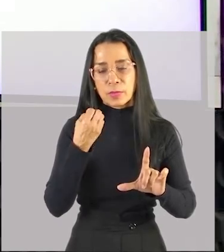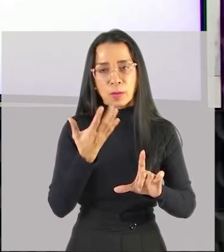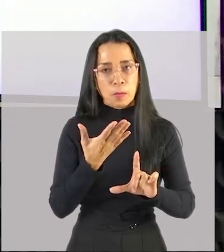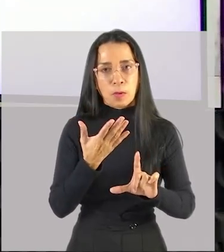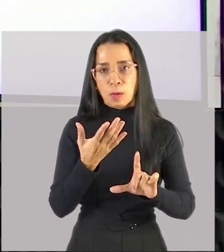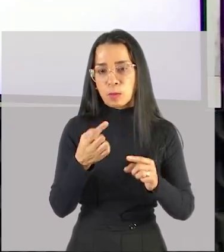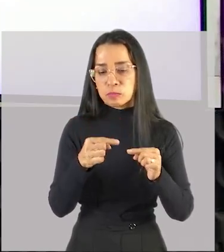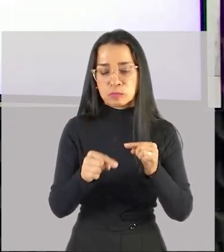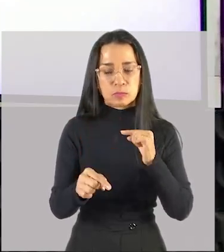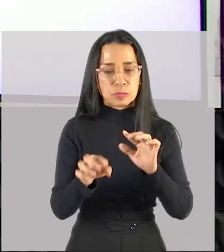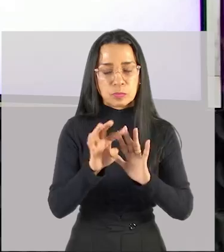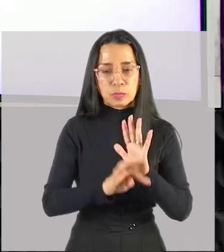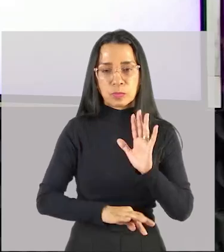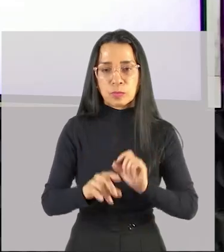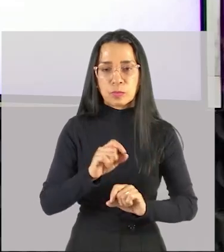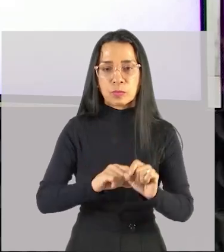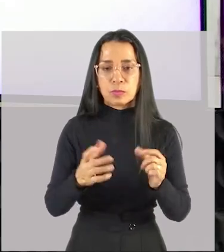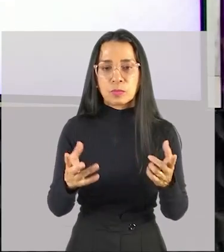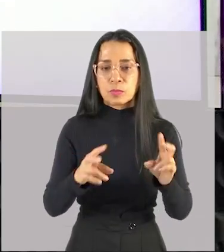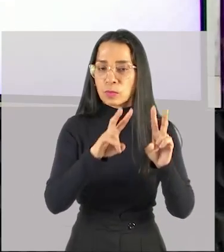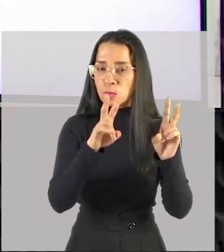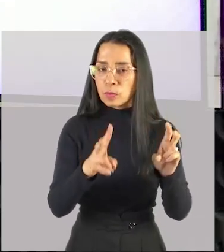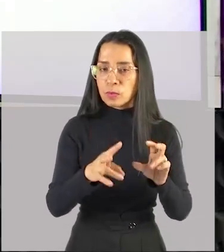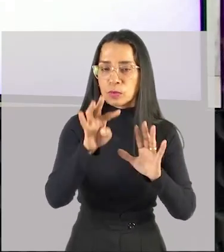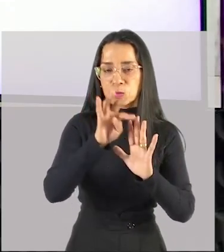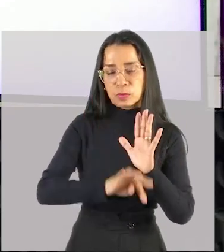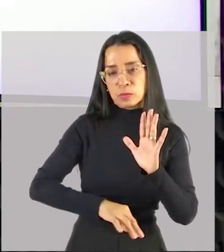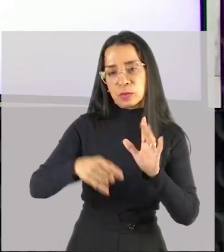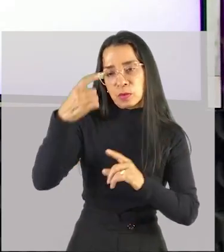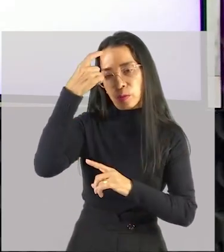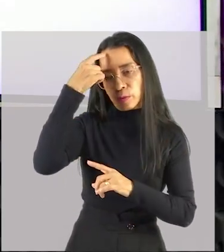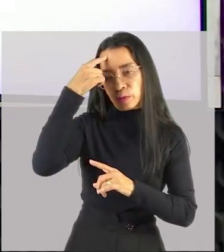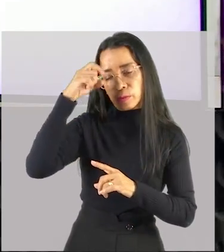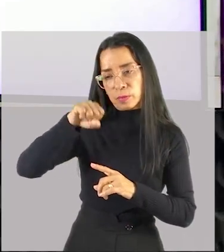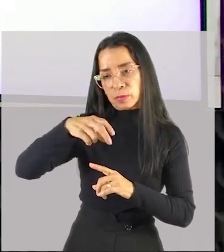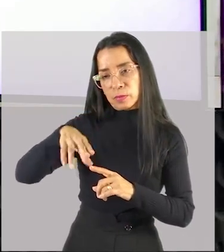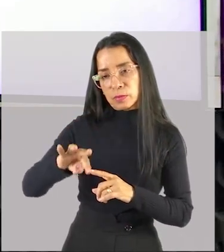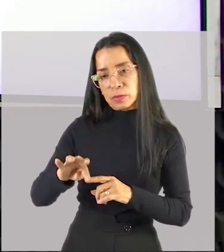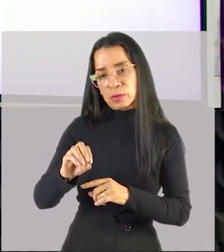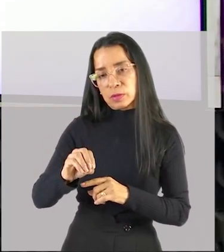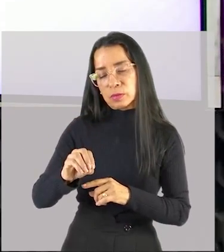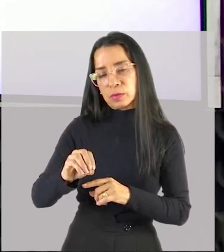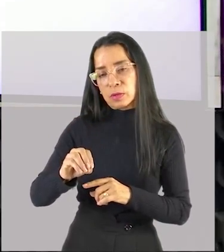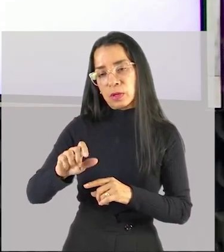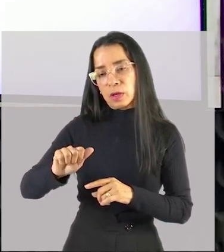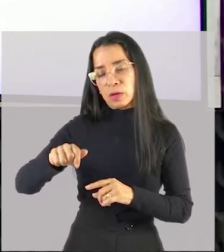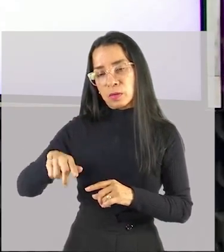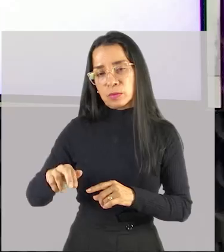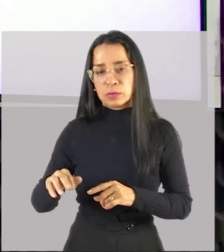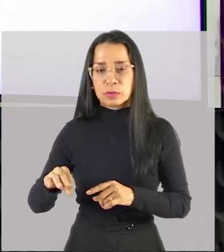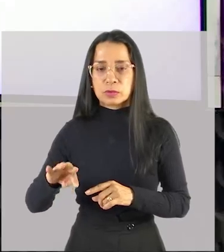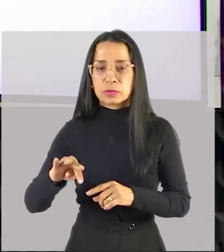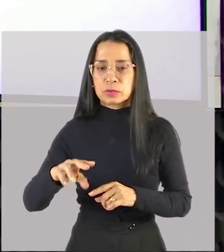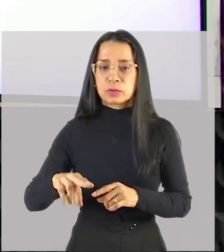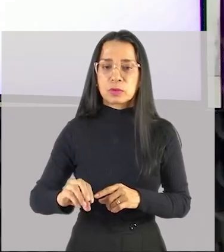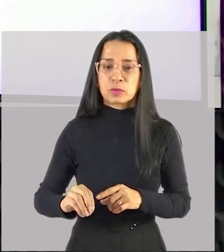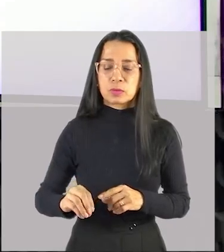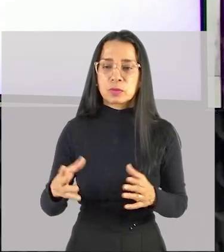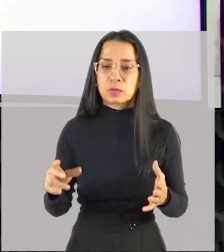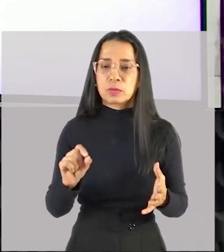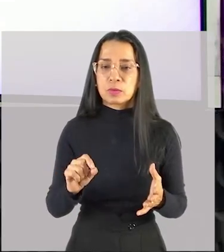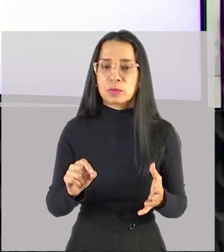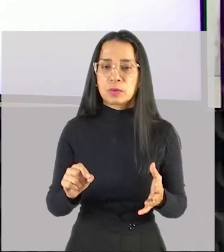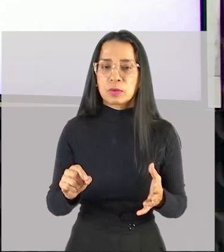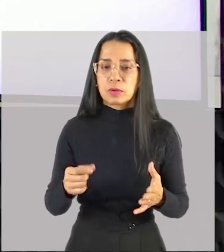é disso que se trata o texto, não é disso que se trata o pensamento de Santo Agostinho da escolástica. Beleza? Eles estão tentando